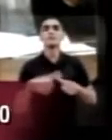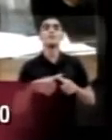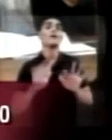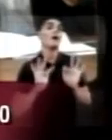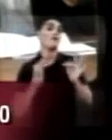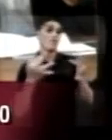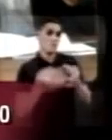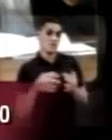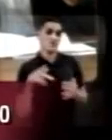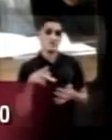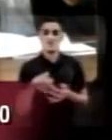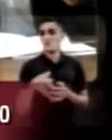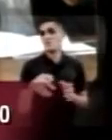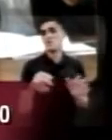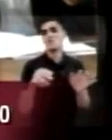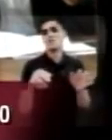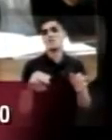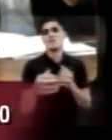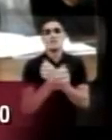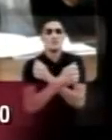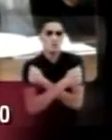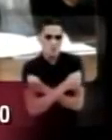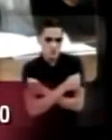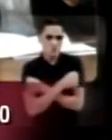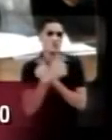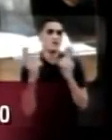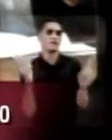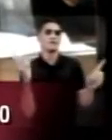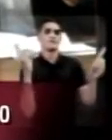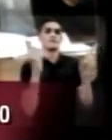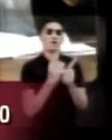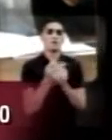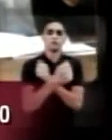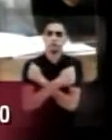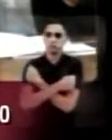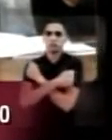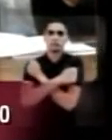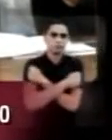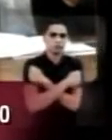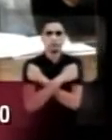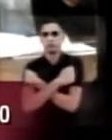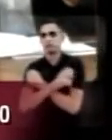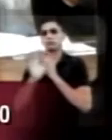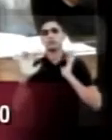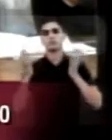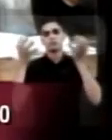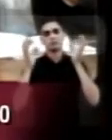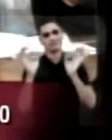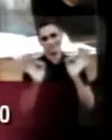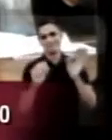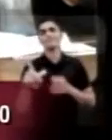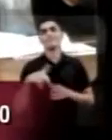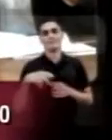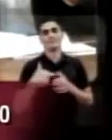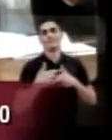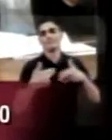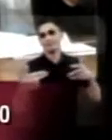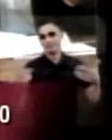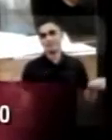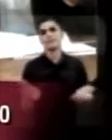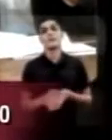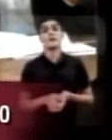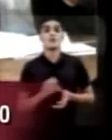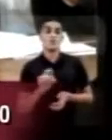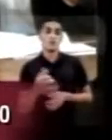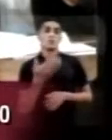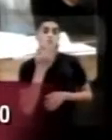normalmente se reúnem, se abraçam, se comemoram. Eu só peço o seguinte, pessoal, eu sei o